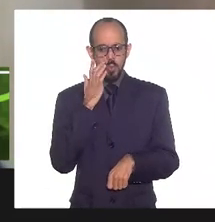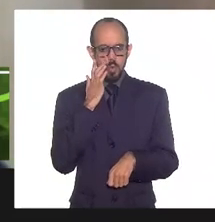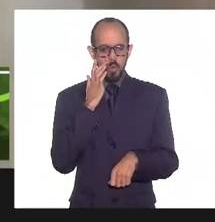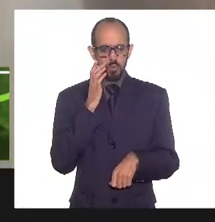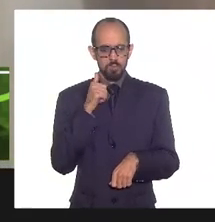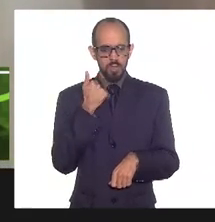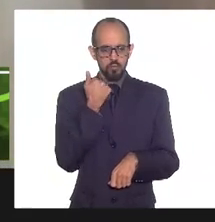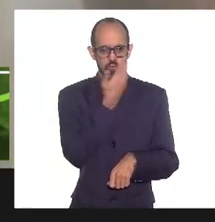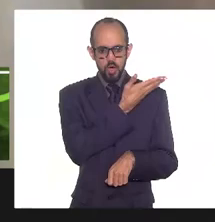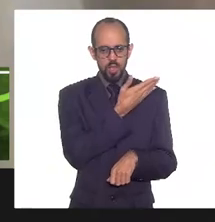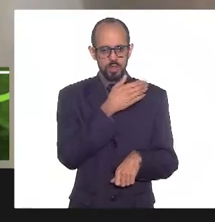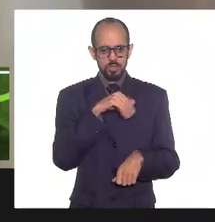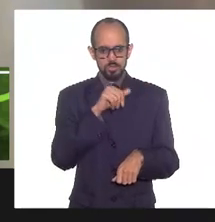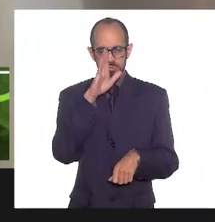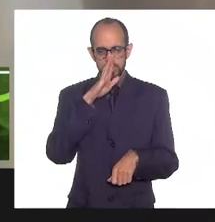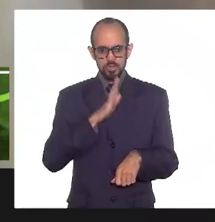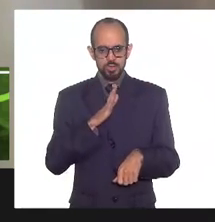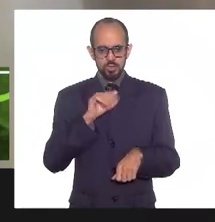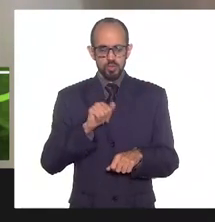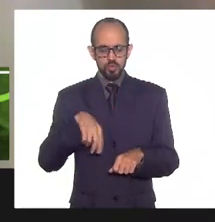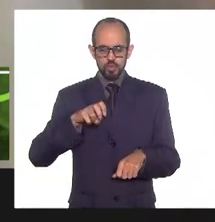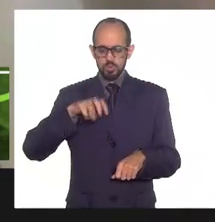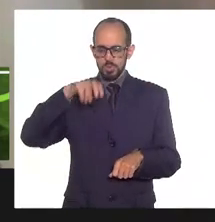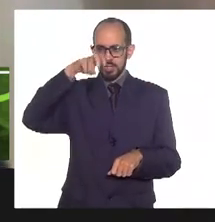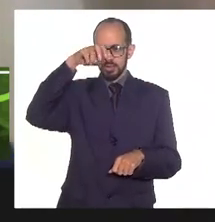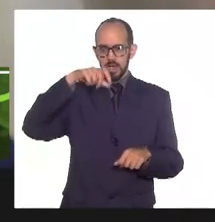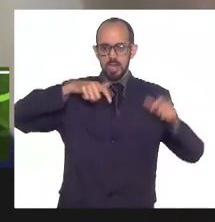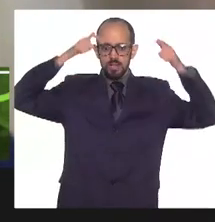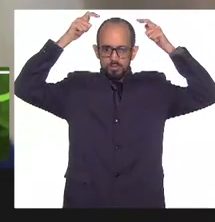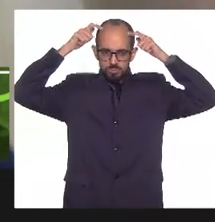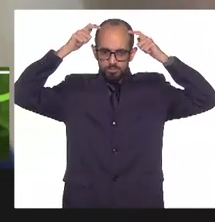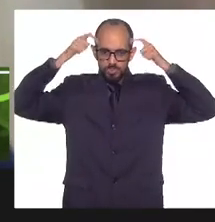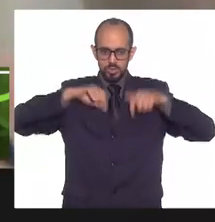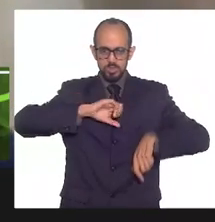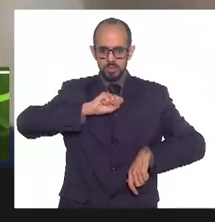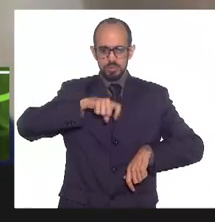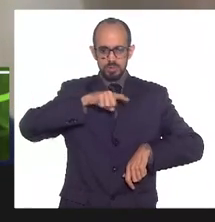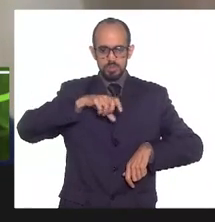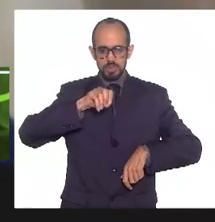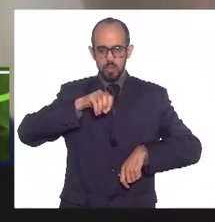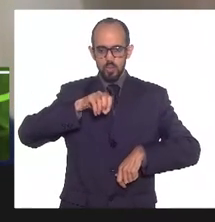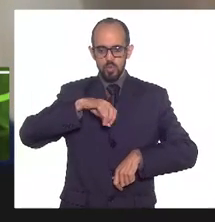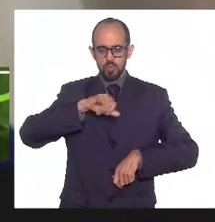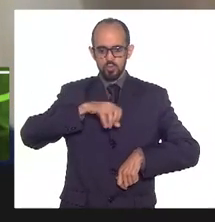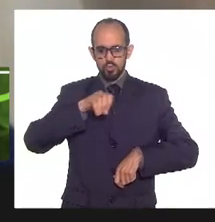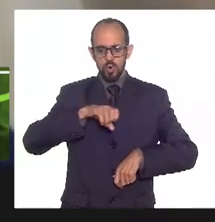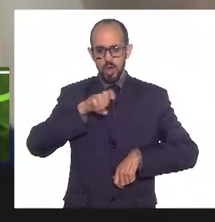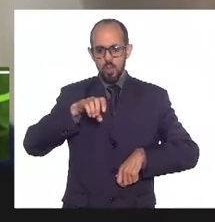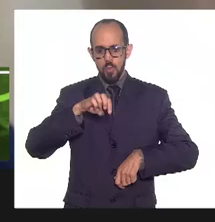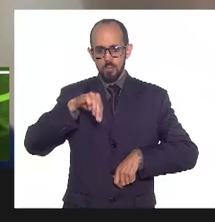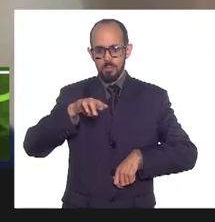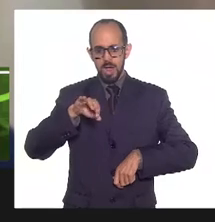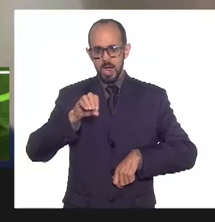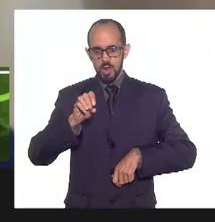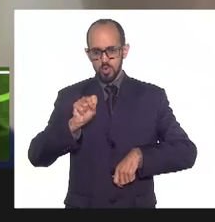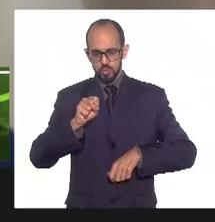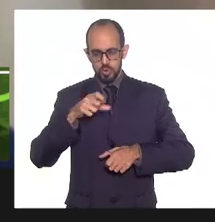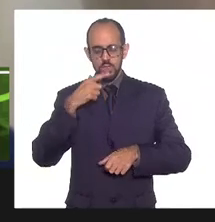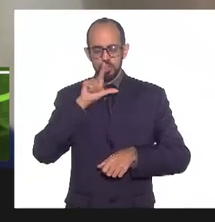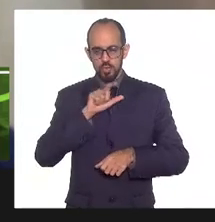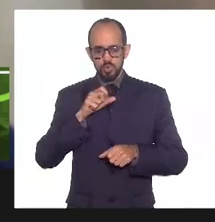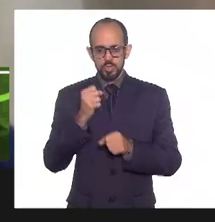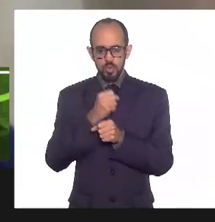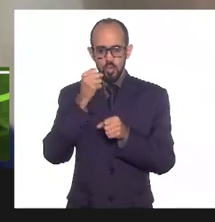país subia-se a estrada do imperador chegava-se em São João Marcos ali nós já conseguimos montar um parque nós temos um parque